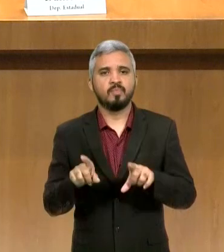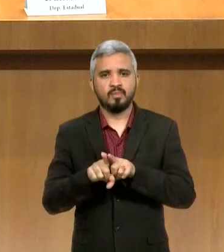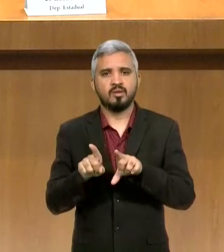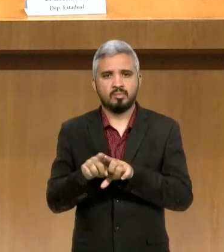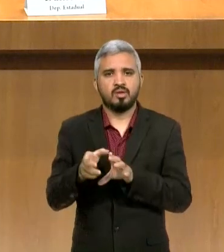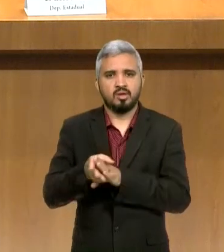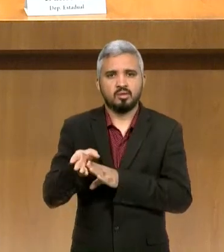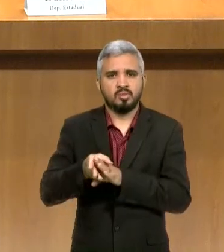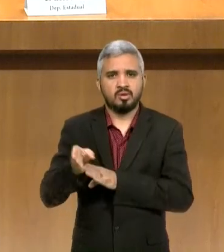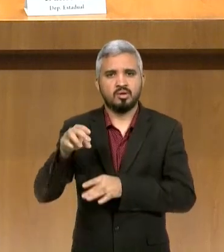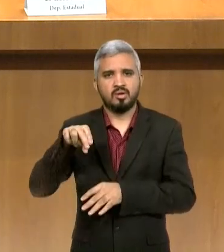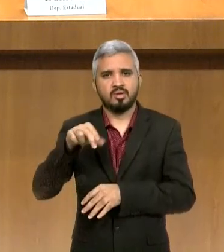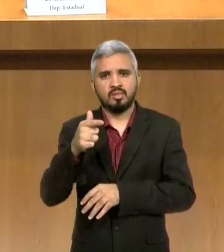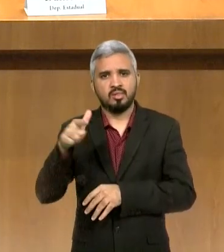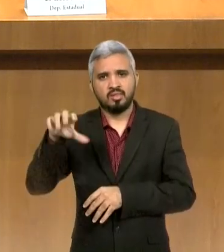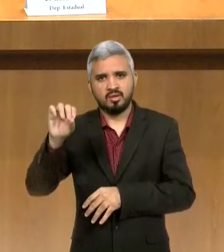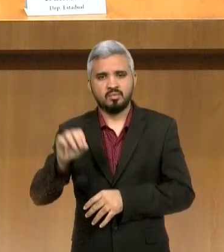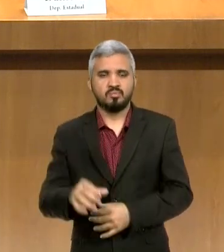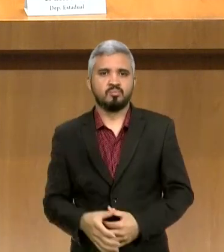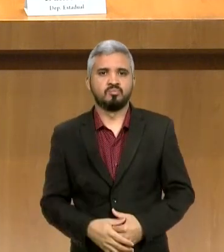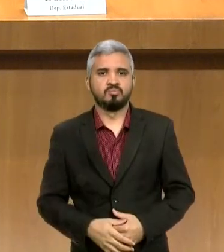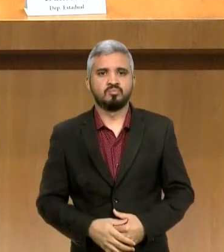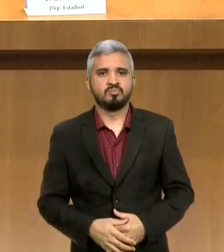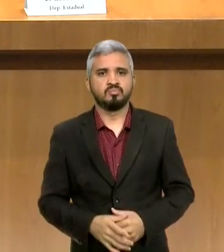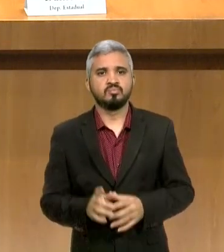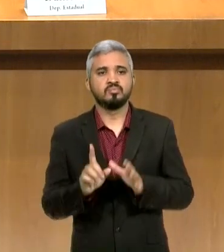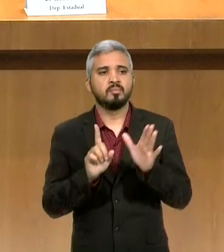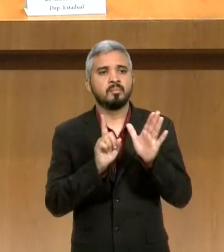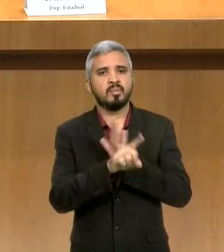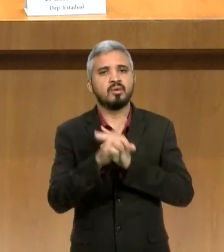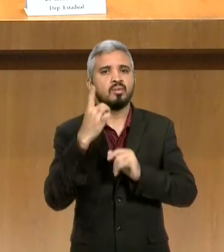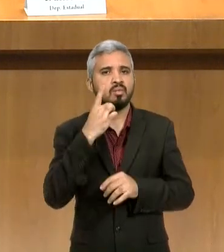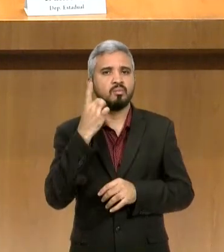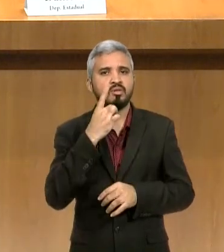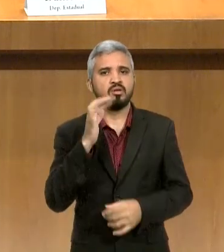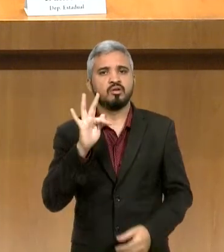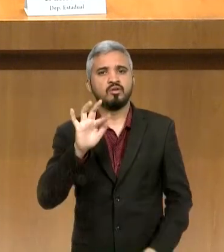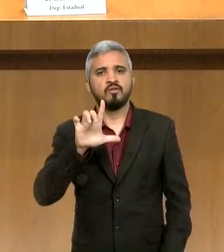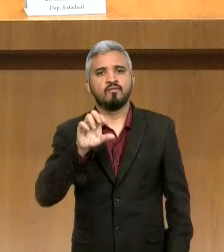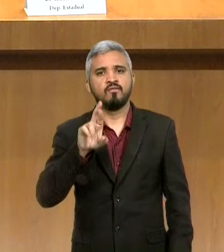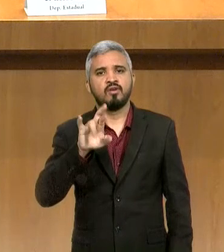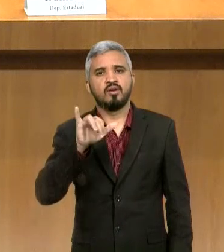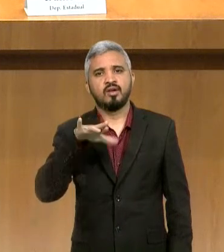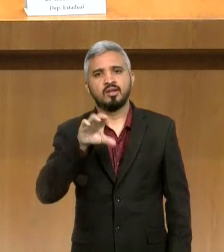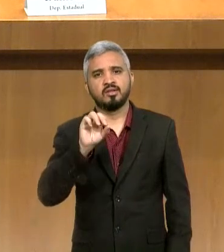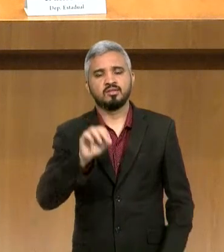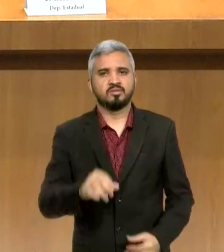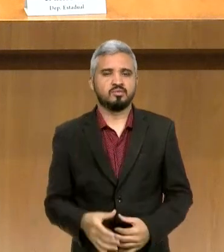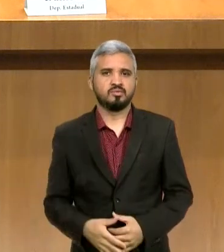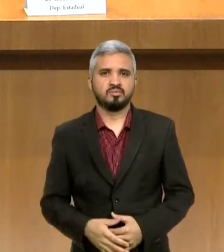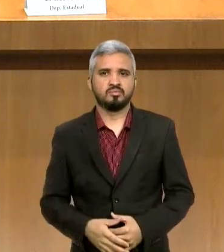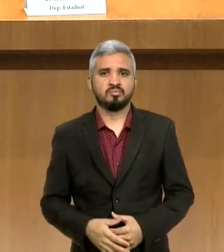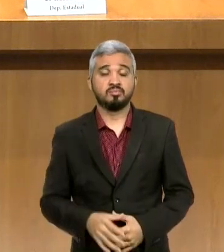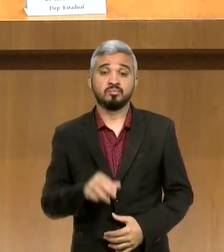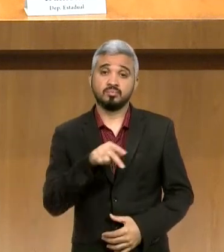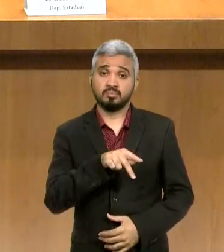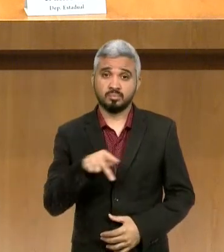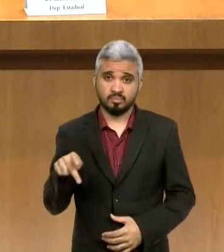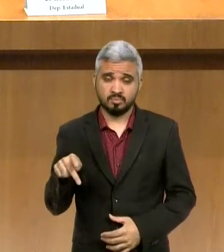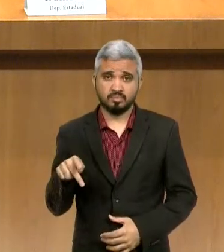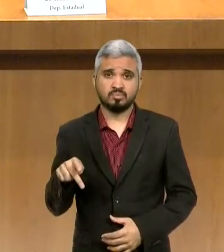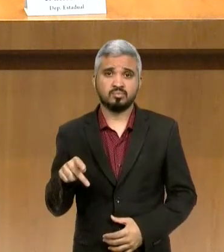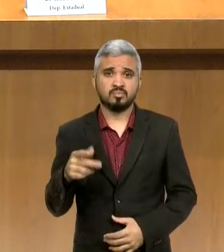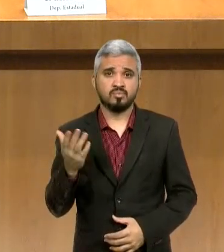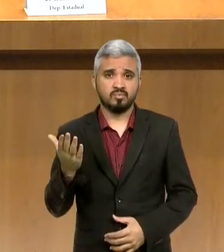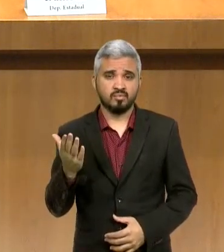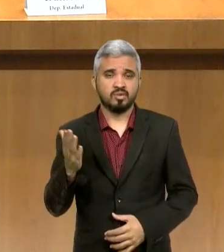pelo não, senhora presidente. Como encaminha o deputado Florencio? Presidente,